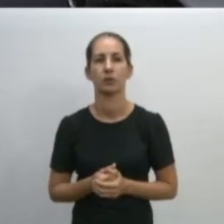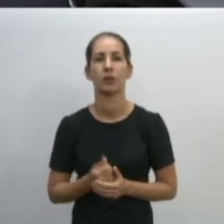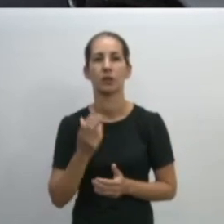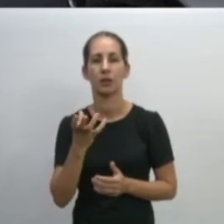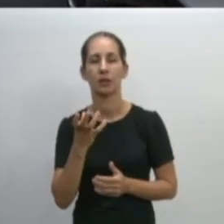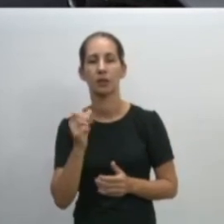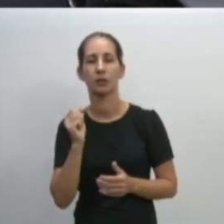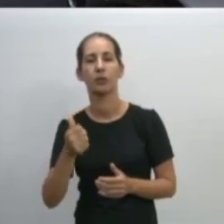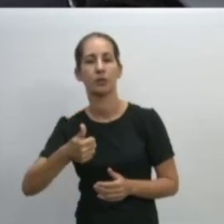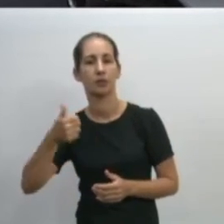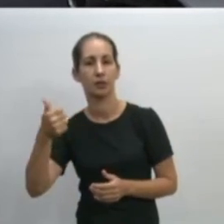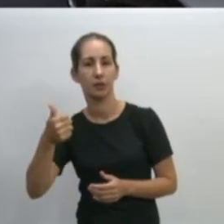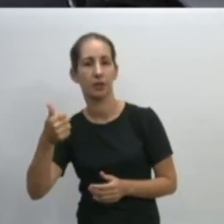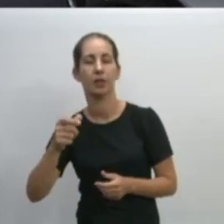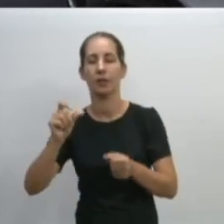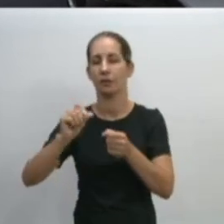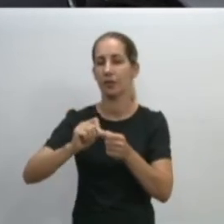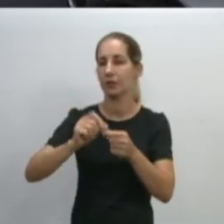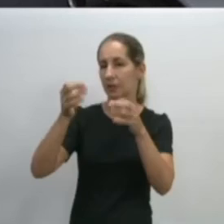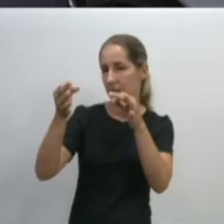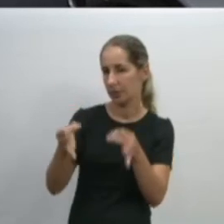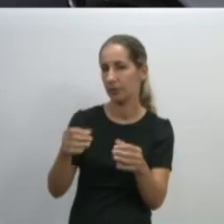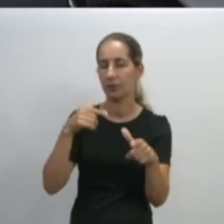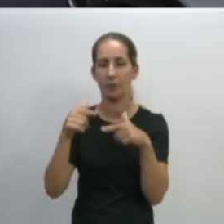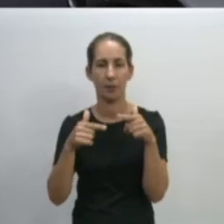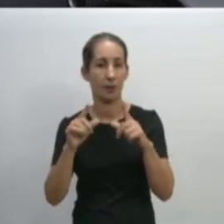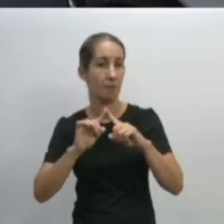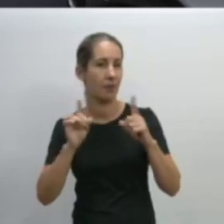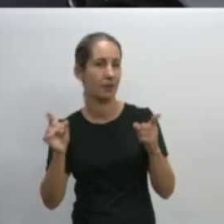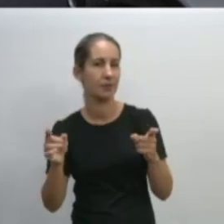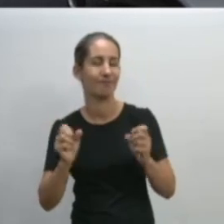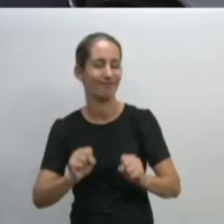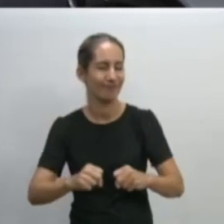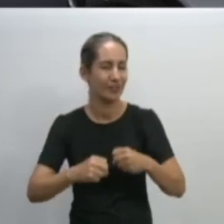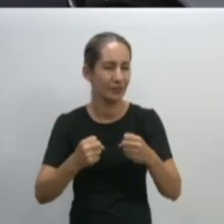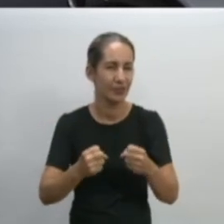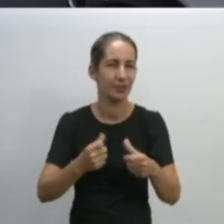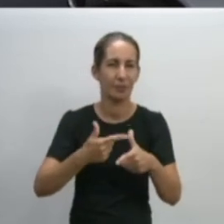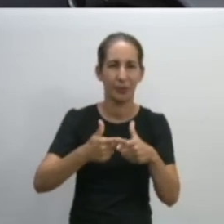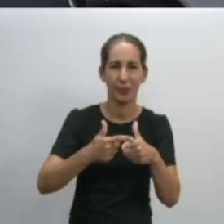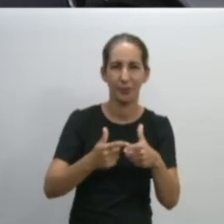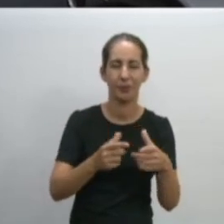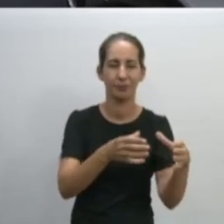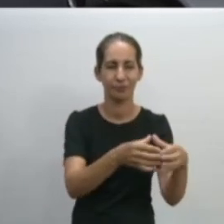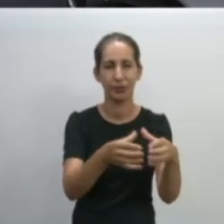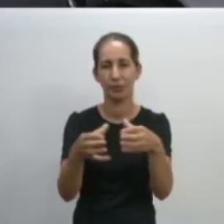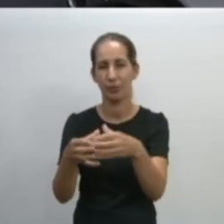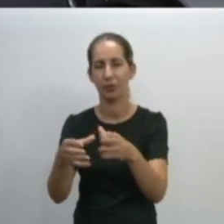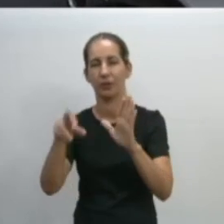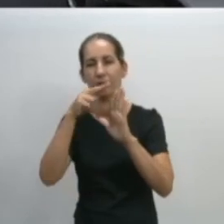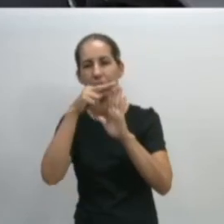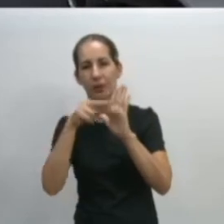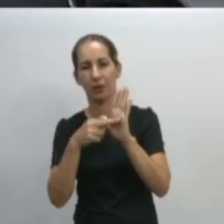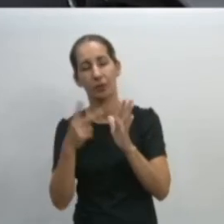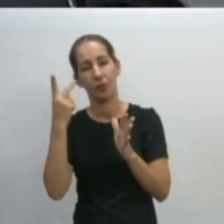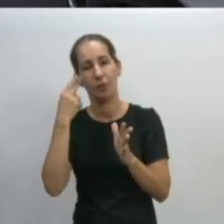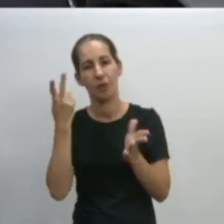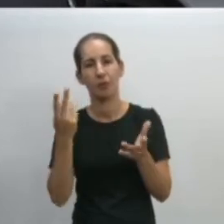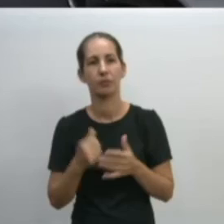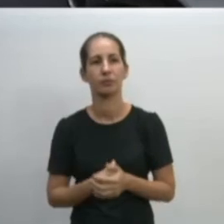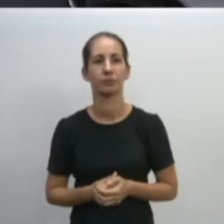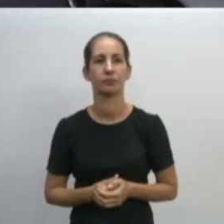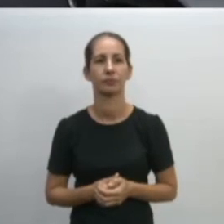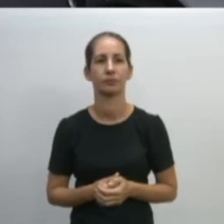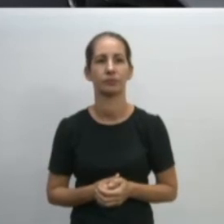querendo, às vezes, acertar, fazer o correto, trabalhar, mas enfrenta a burocracia dos órgãos reguladores, e é normal do poder